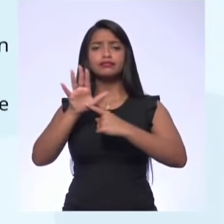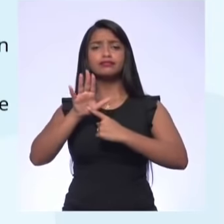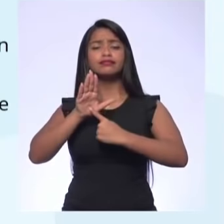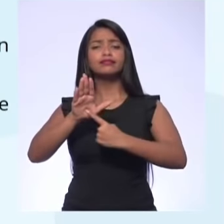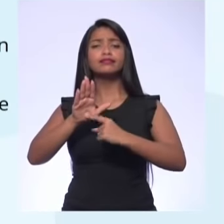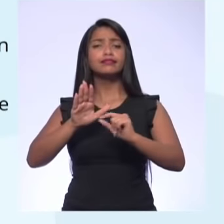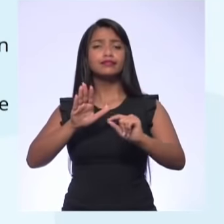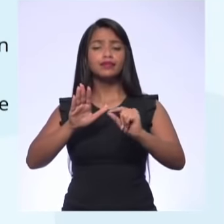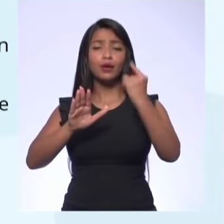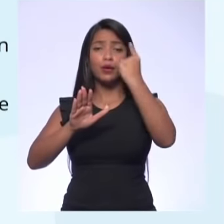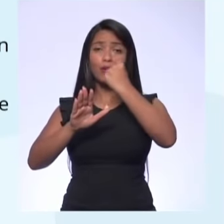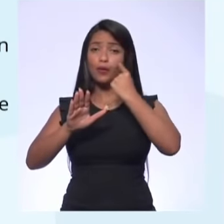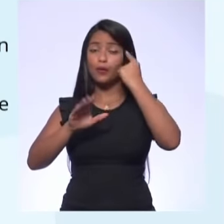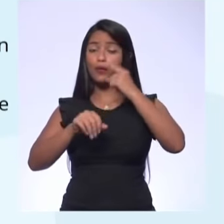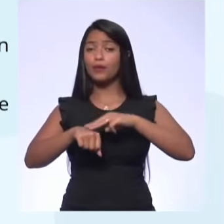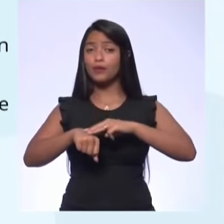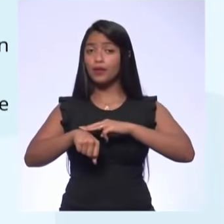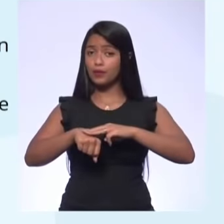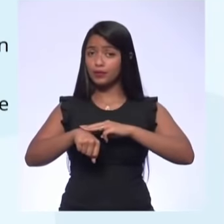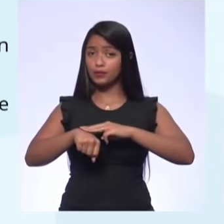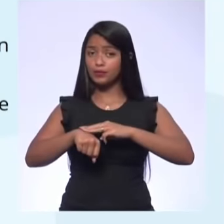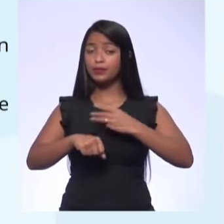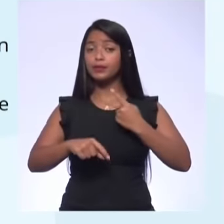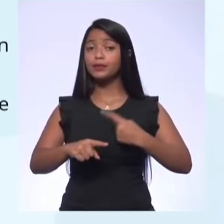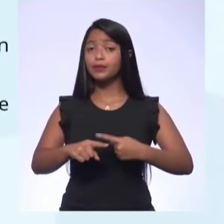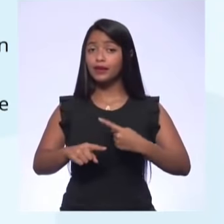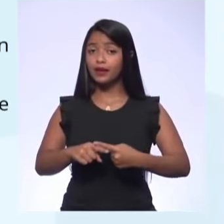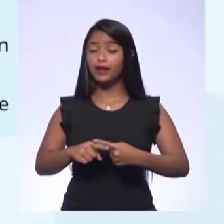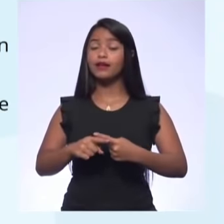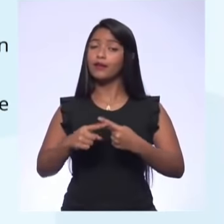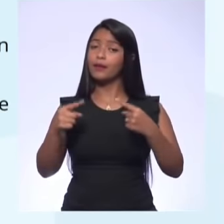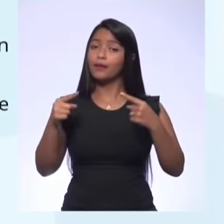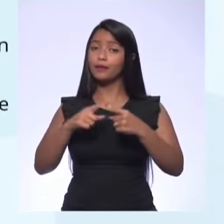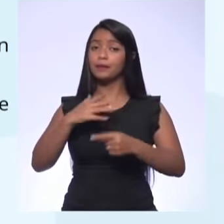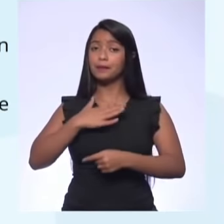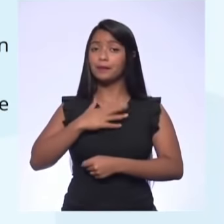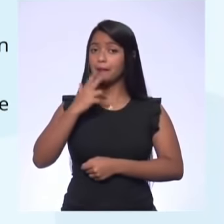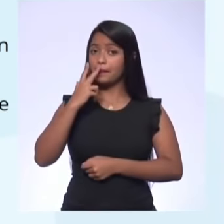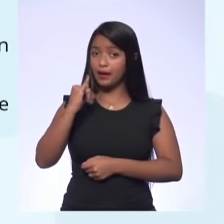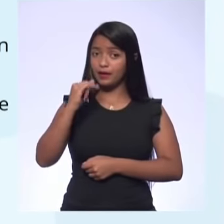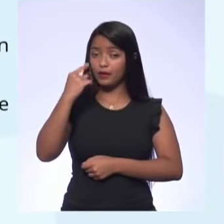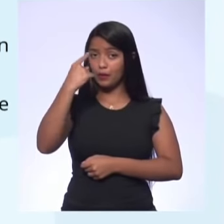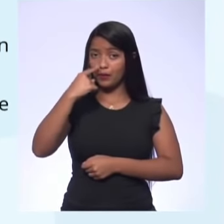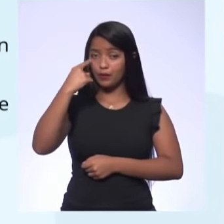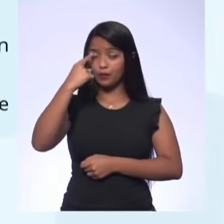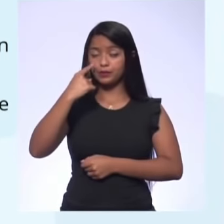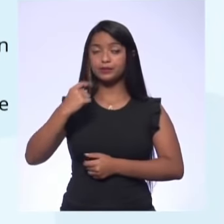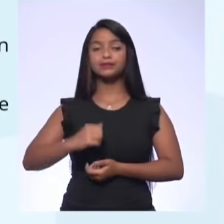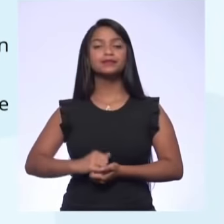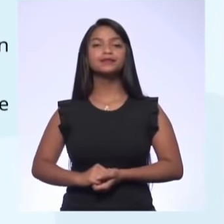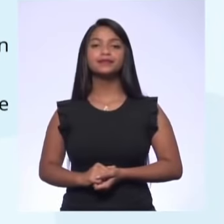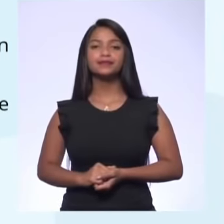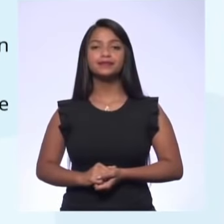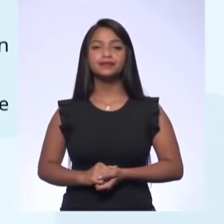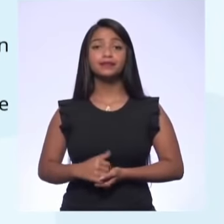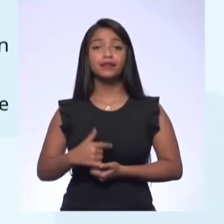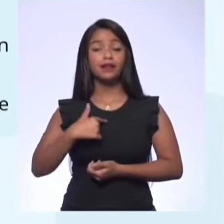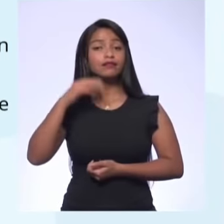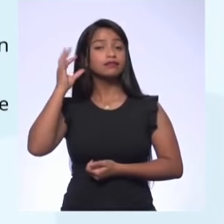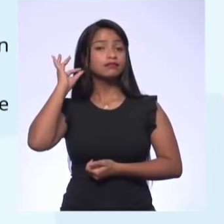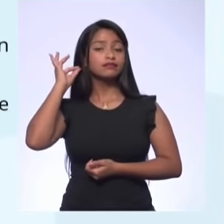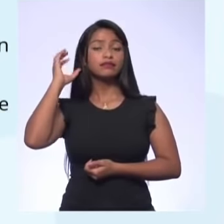a characteristic of my father. porque é uma característica do meu pai. I have black hair like my father. Eu tenho cabelo